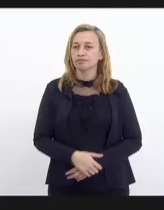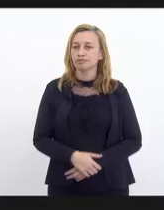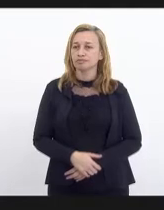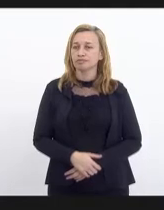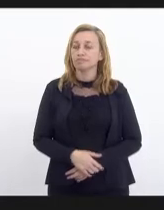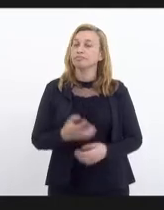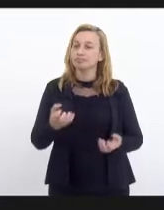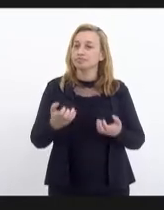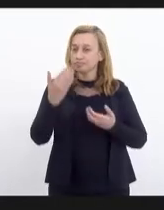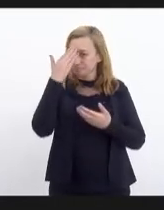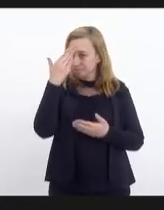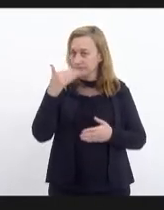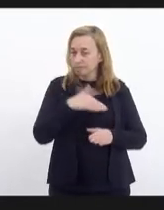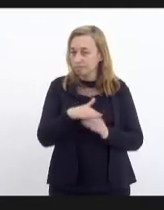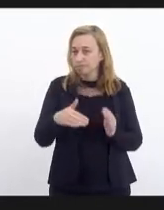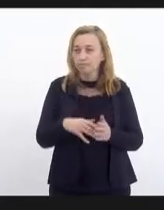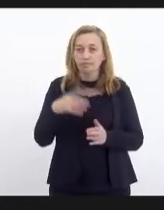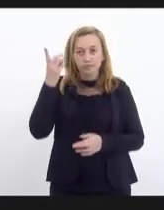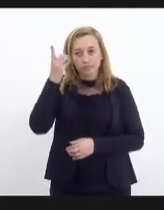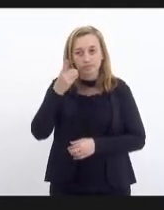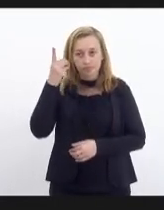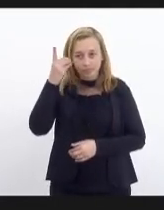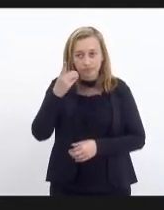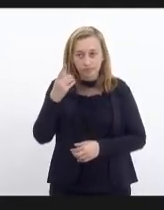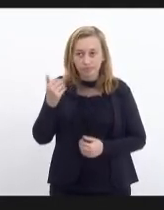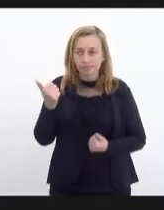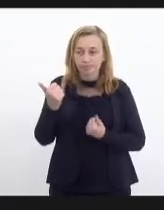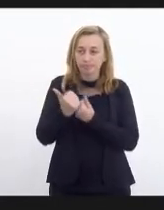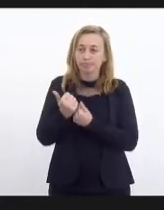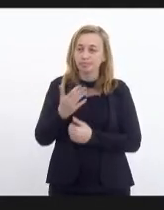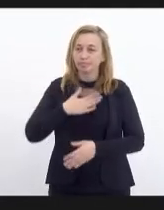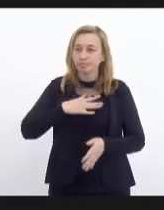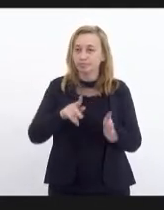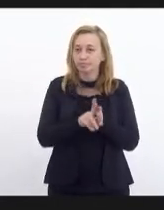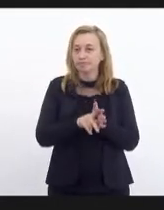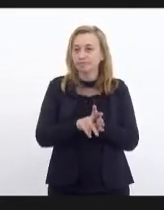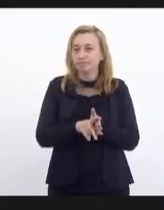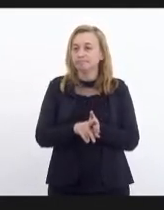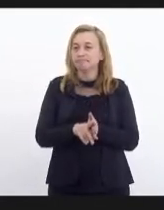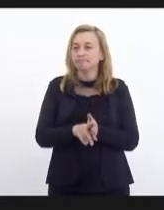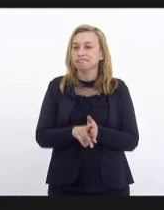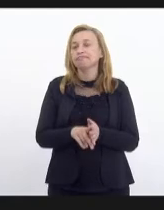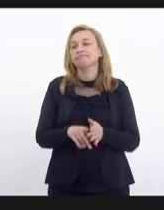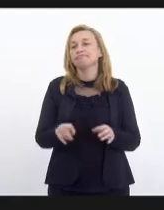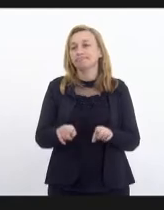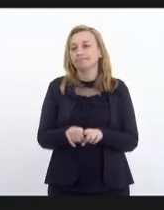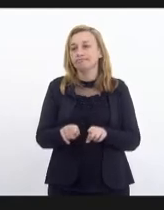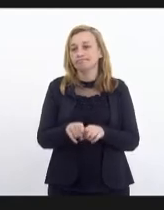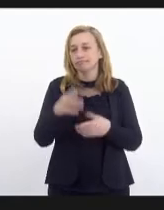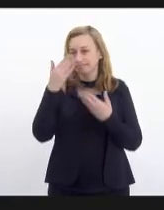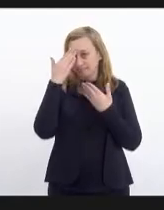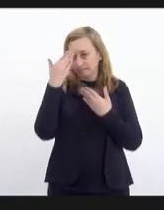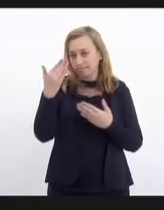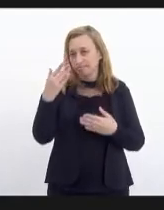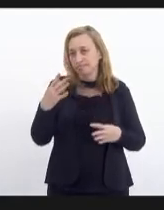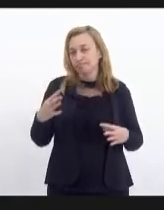Eu queria agradecer a todos os parlamentares aí que apoiam meu projeto. E quero agradecer também a